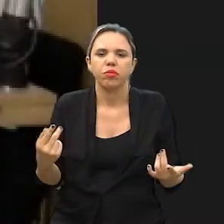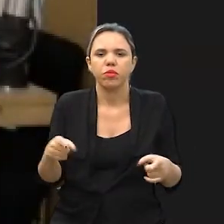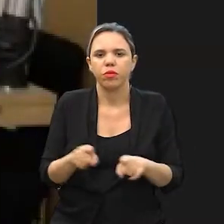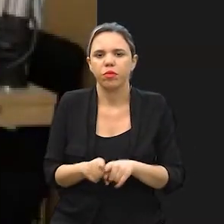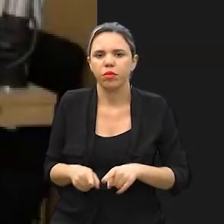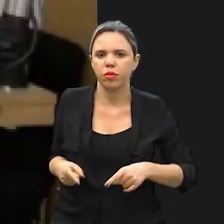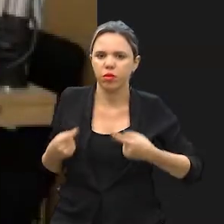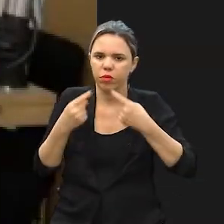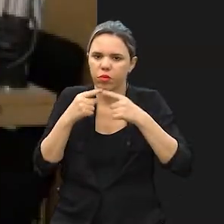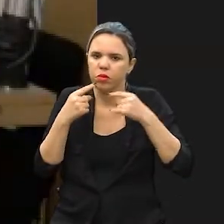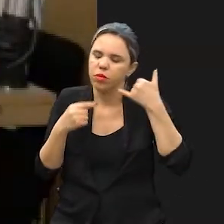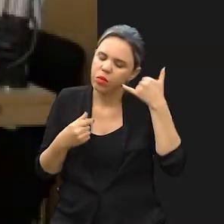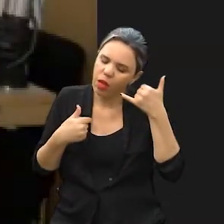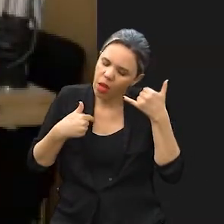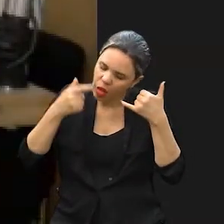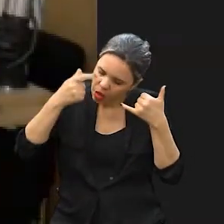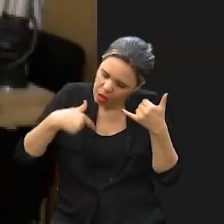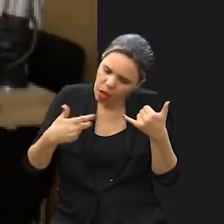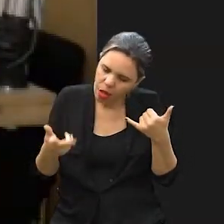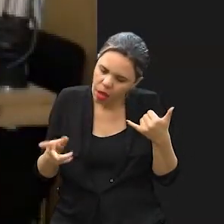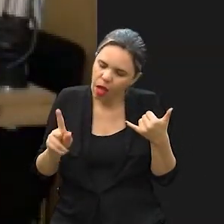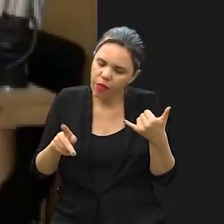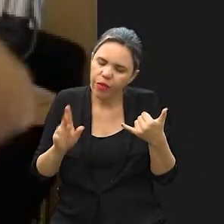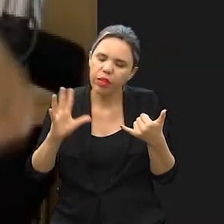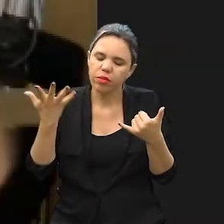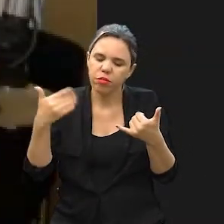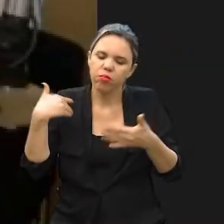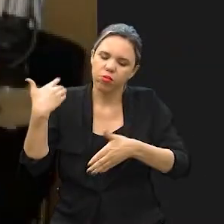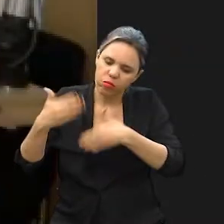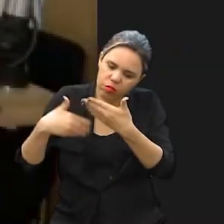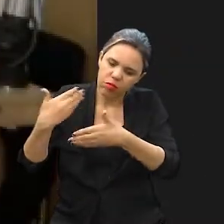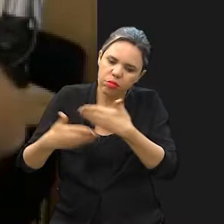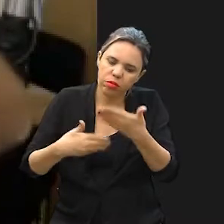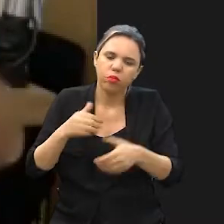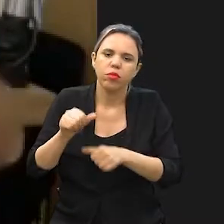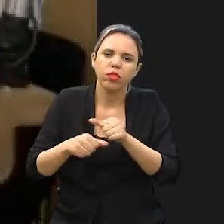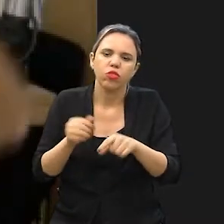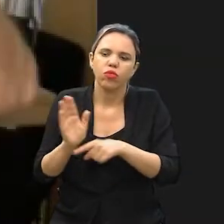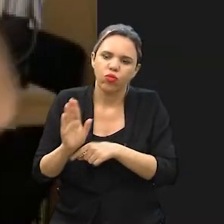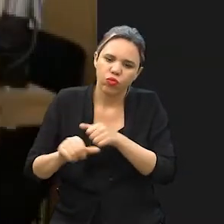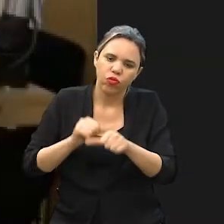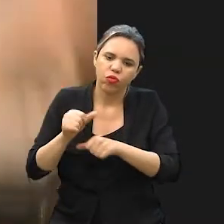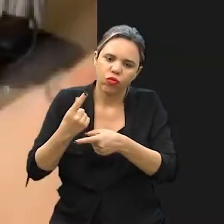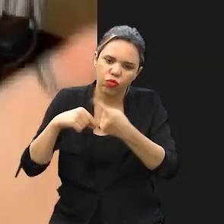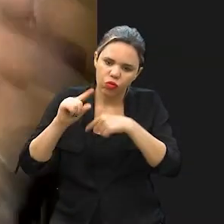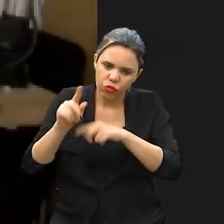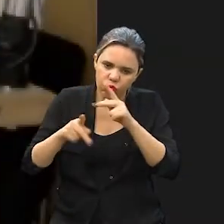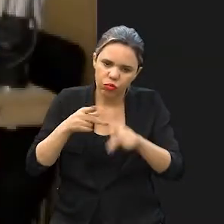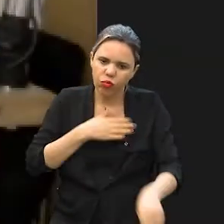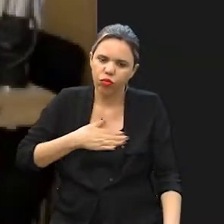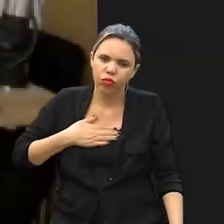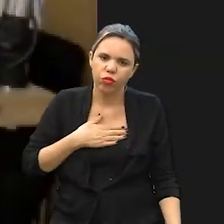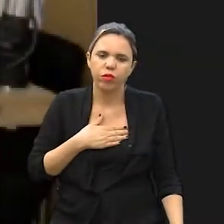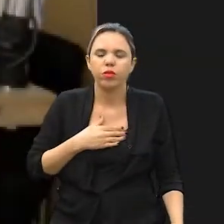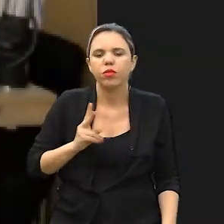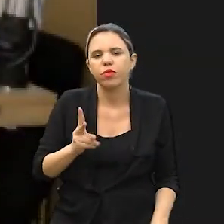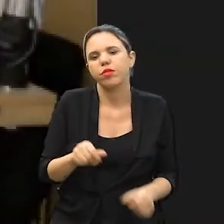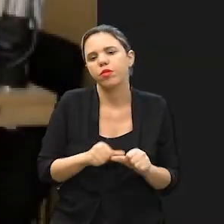que o da reclamação, que sou eu mesmo. Foi acontecendo com um vídeo atrás do outro, vendo o que o pessoal estava gostando,